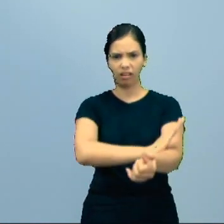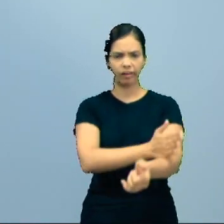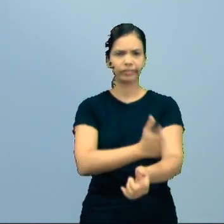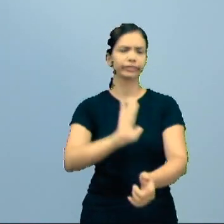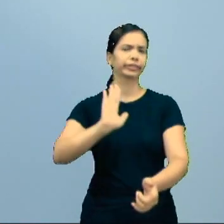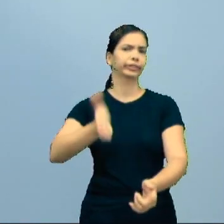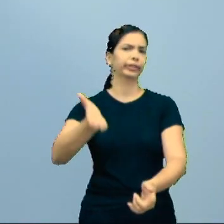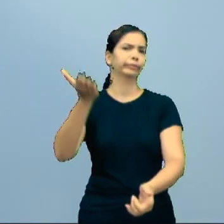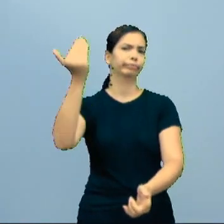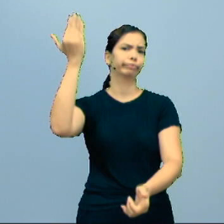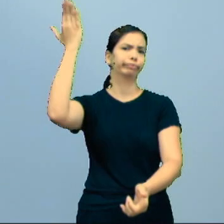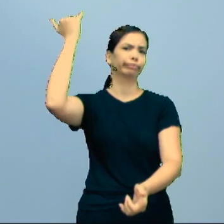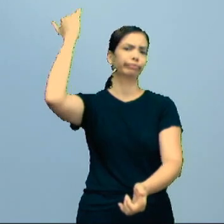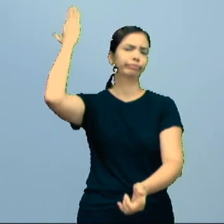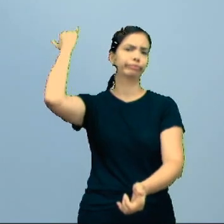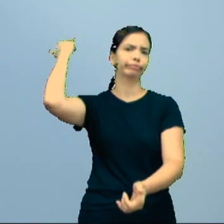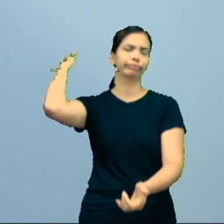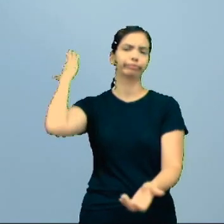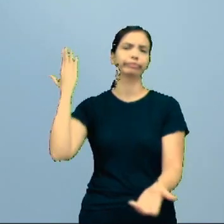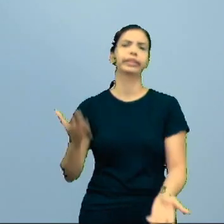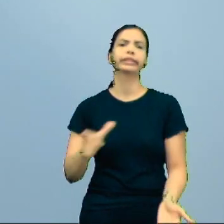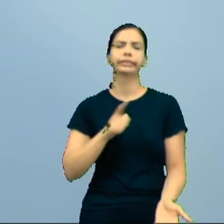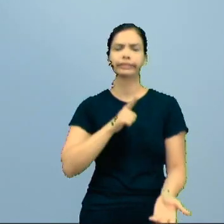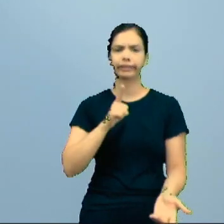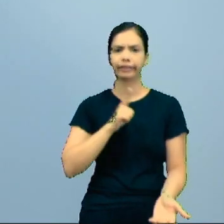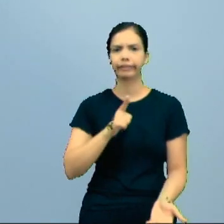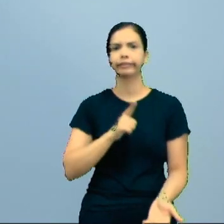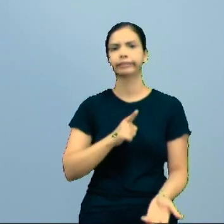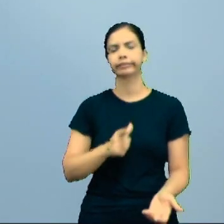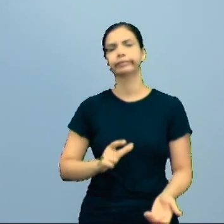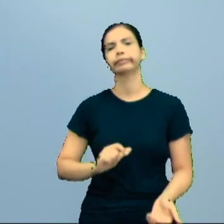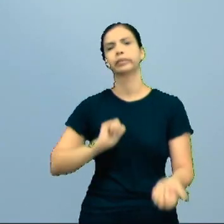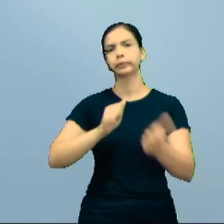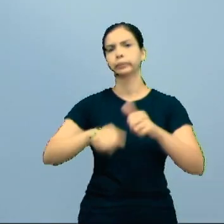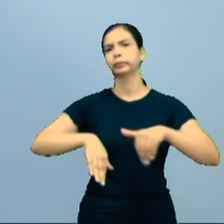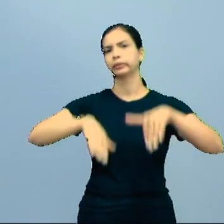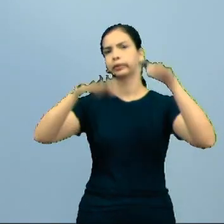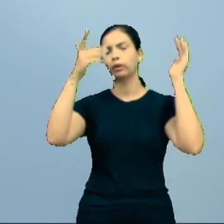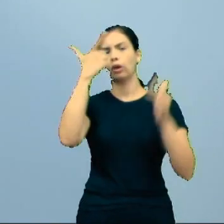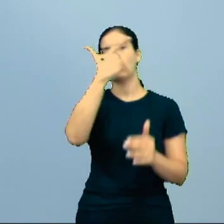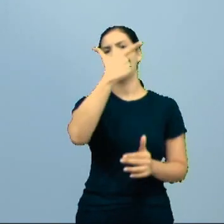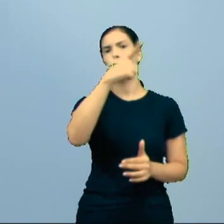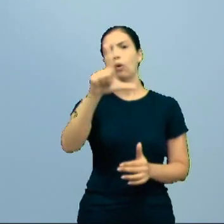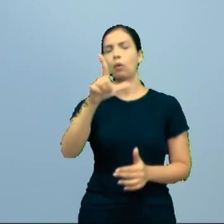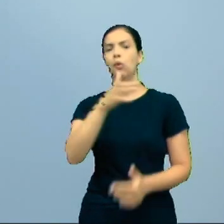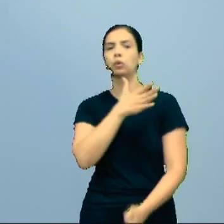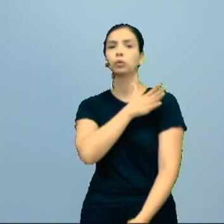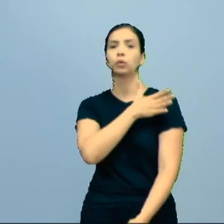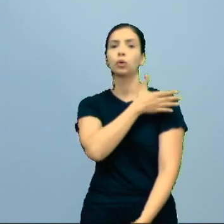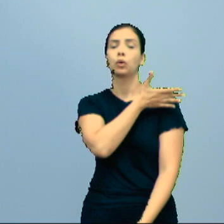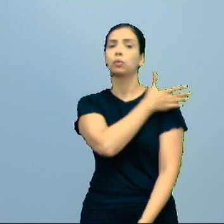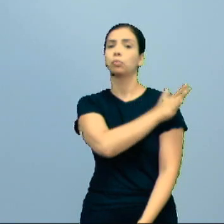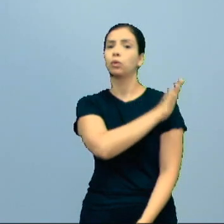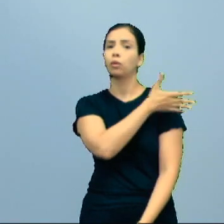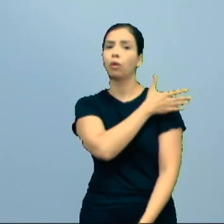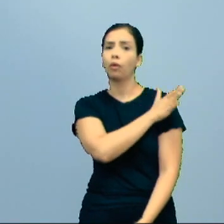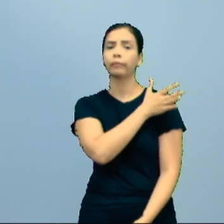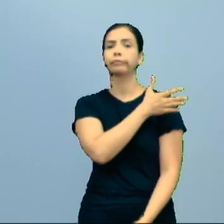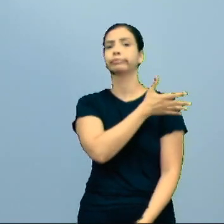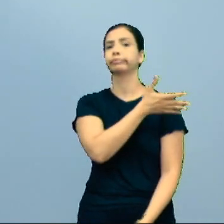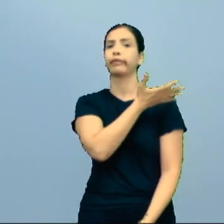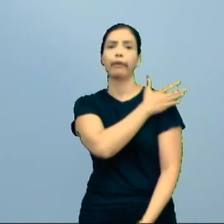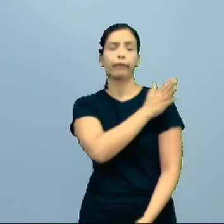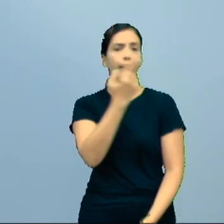um problema muito grande dentro do esporte de alto rendimento. E outros tipos de preconceitos, como a intolerância religiosa,